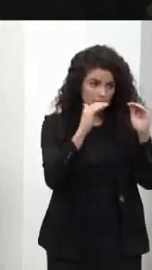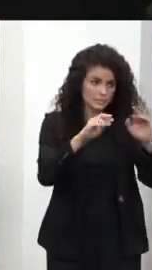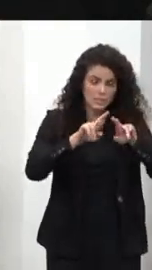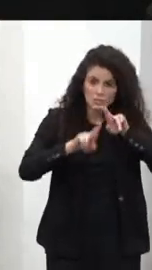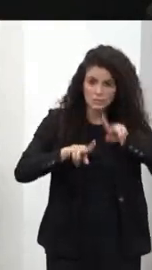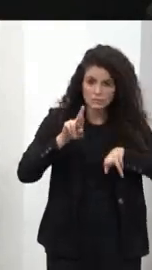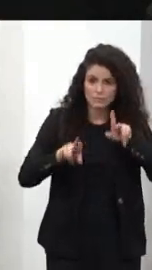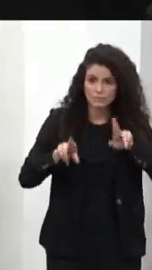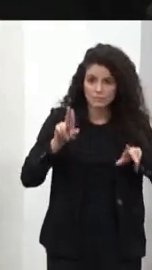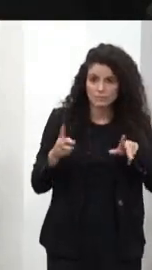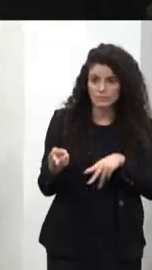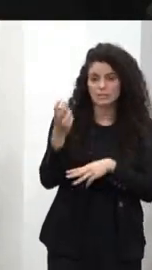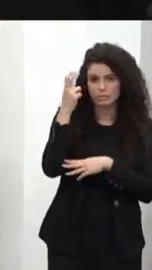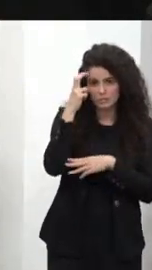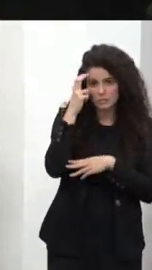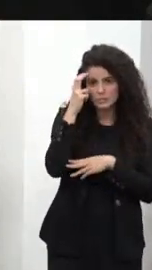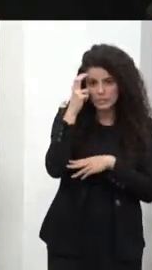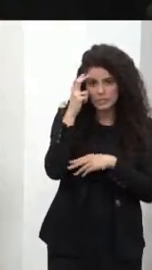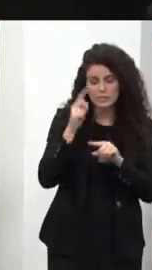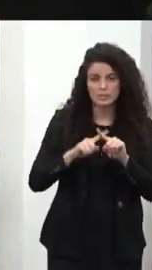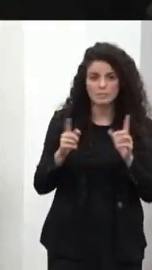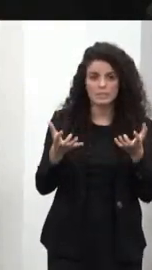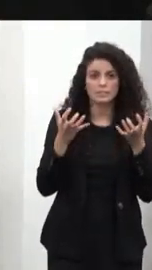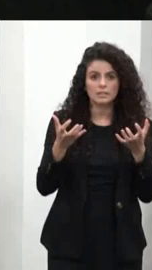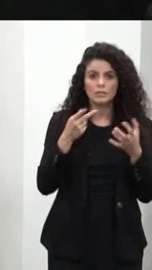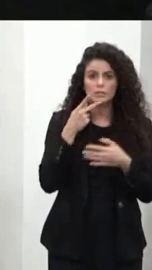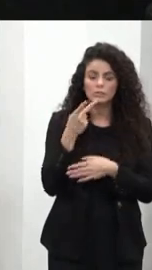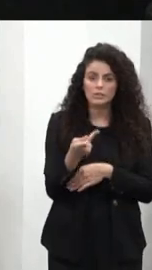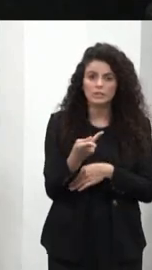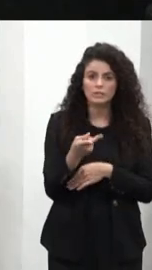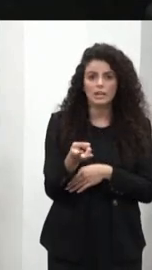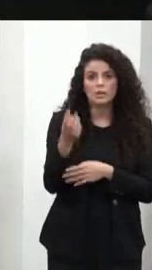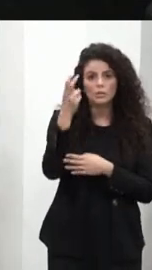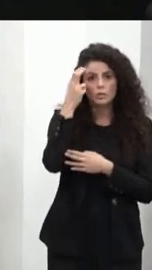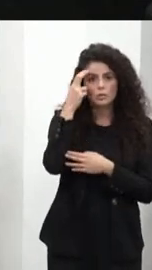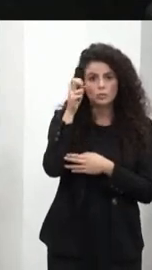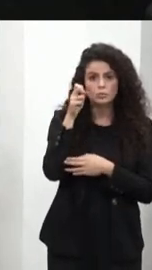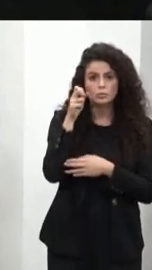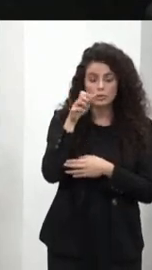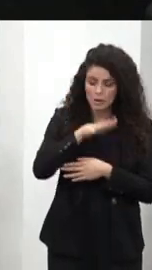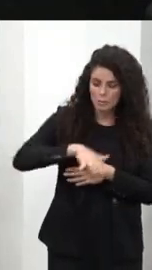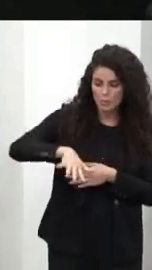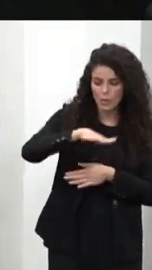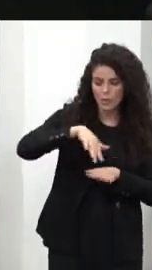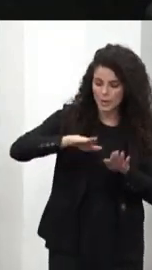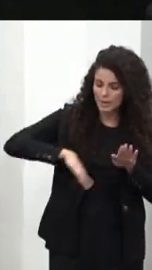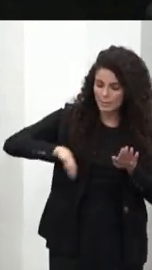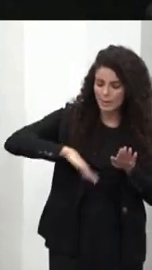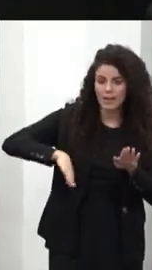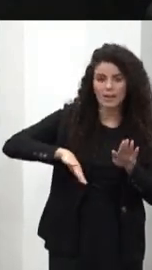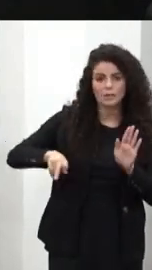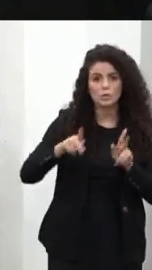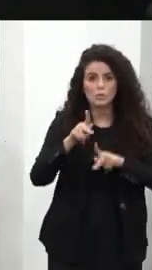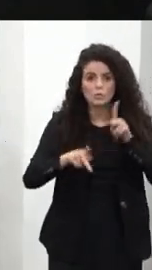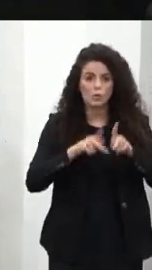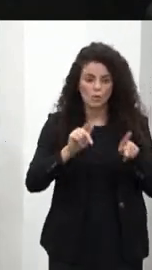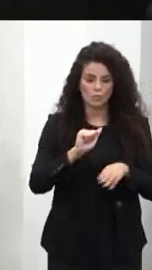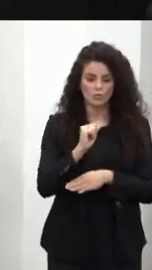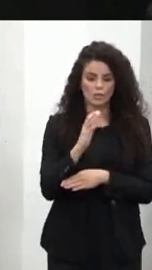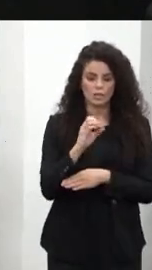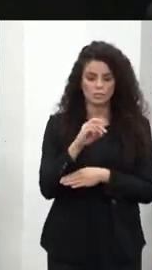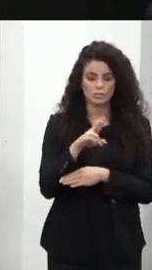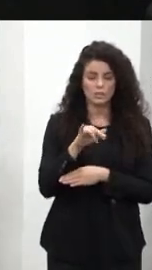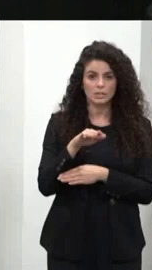diversidade de Cultura novamente aqui eu quero falar da cultura do litoral catarinense do povo açoriano do Rio Grande do Sul